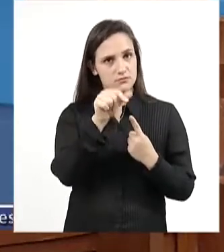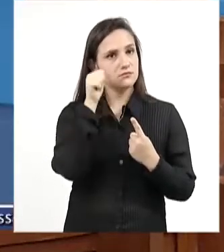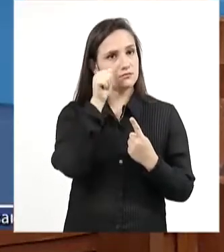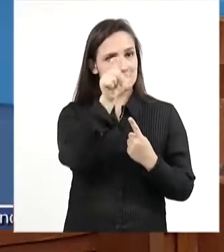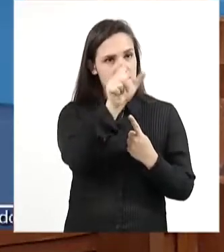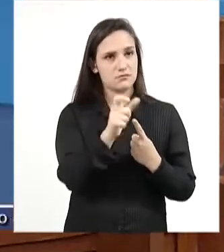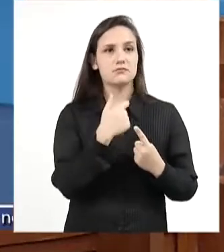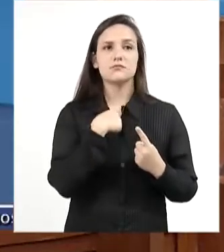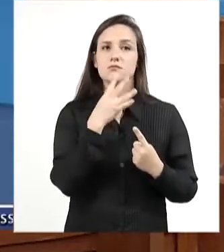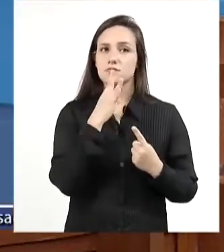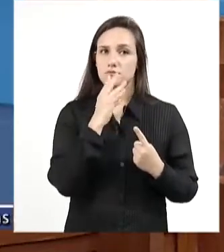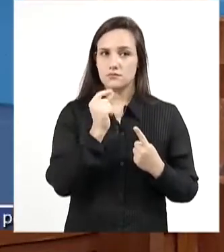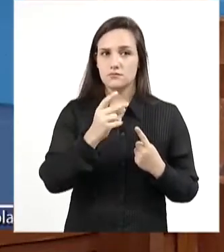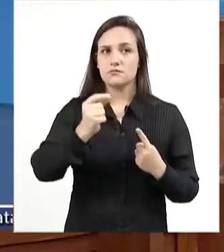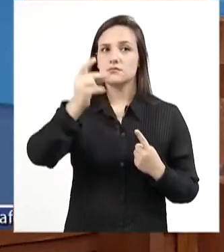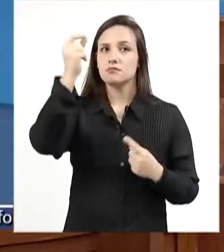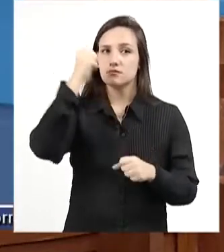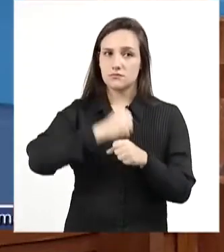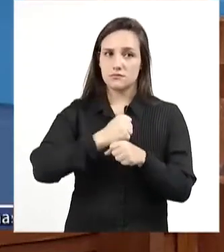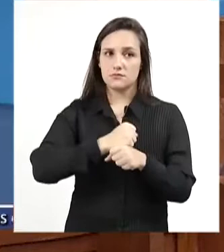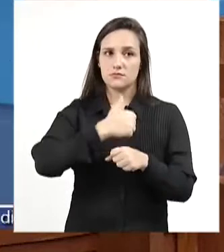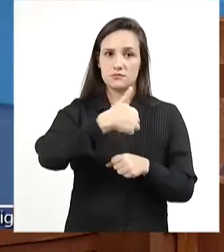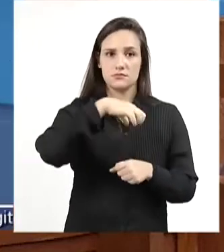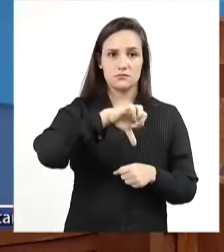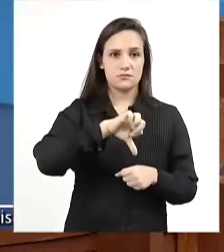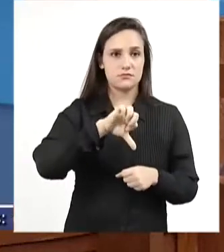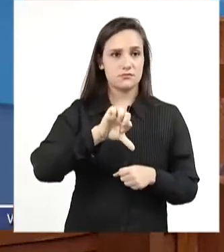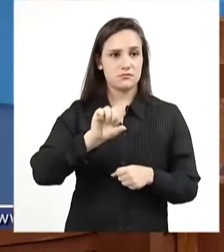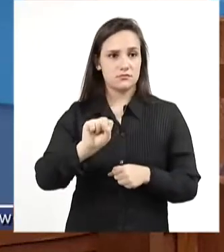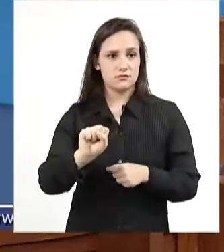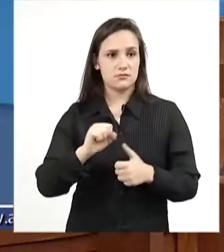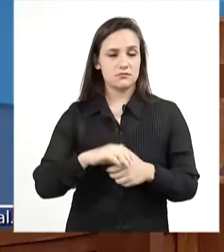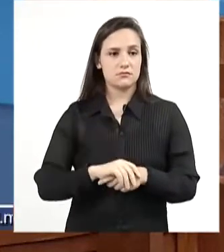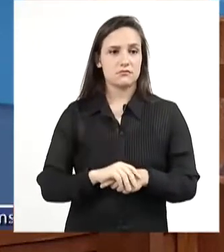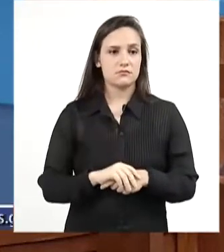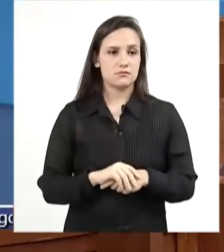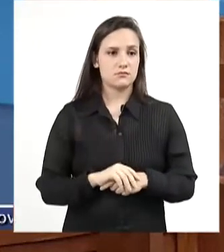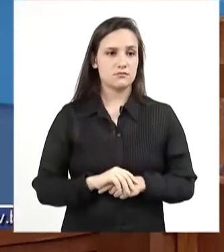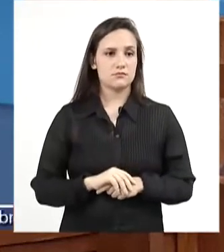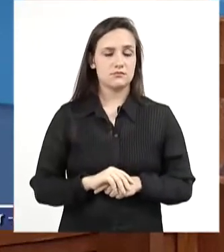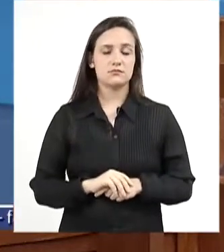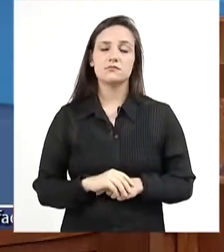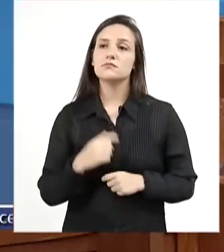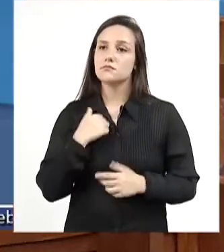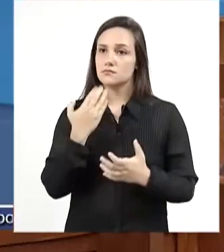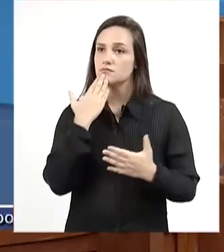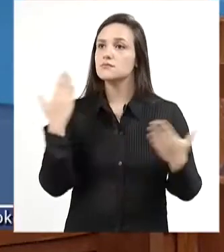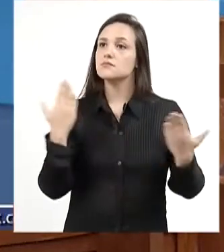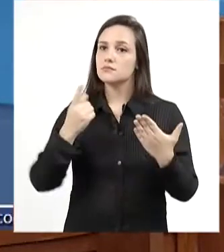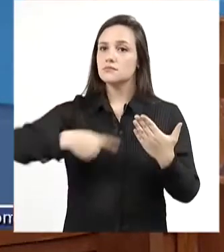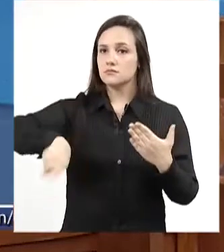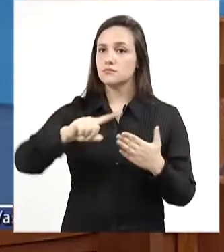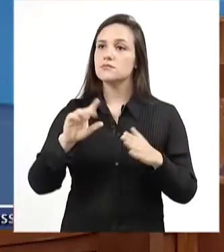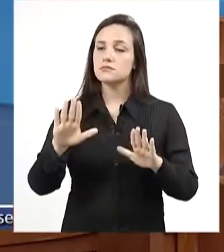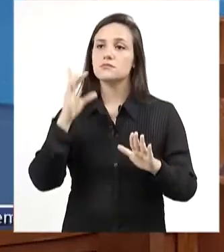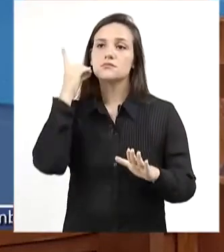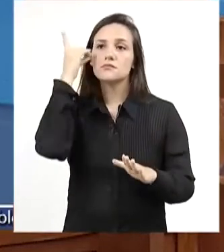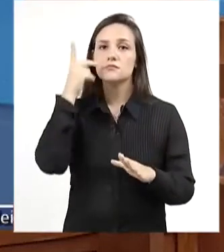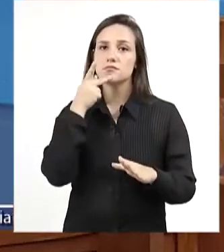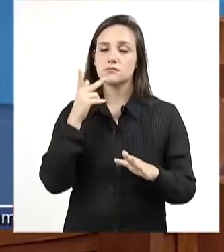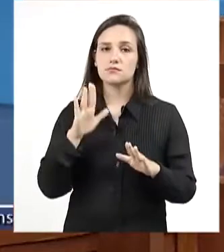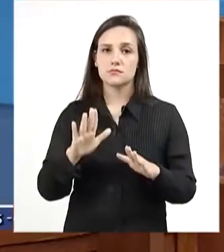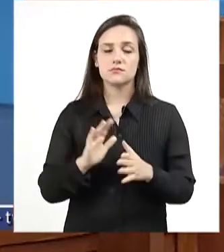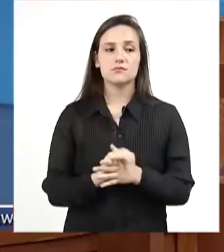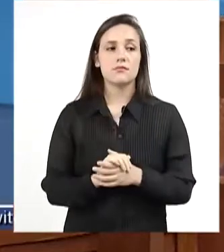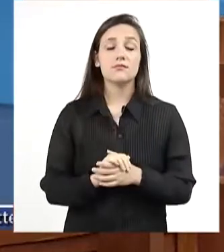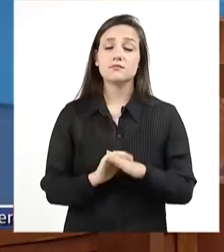eu conheço já desde 98... Gostaria de garantir a palavra ao deputado que ocupa a tribuna. Eu gostaria, Dona Amália, que a